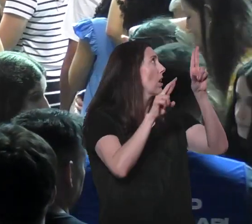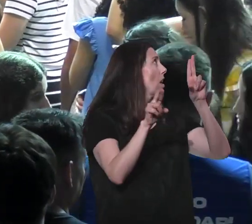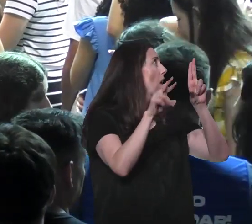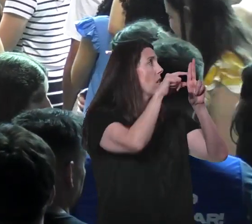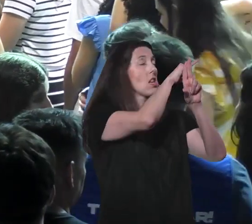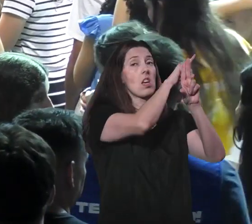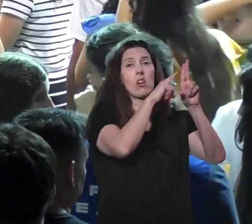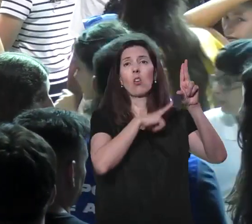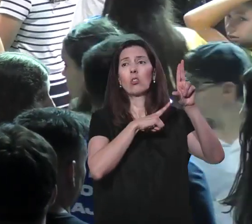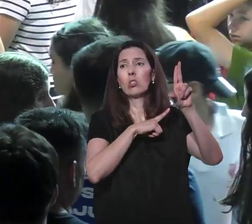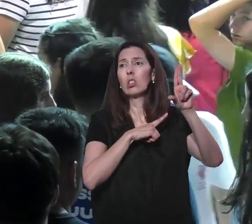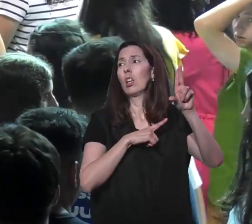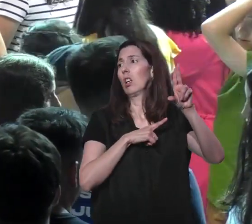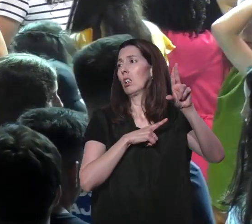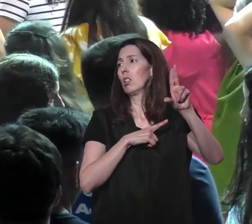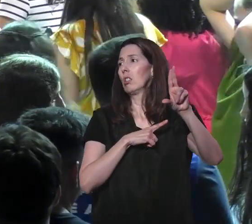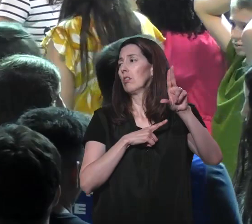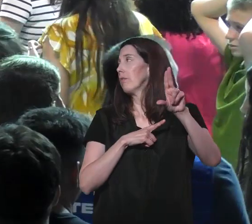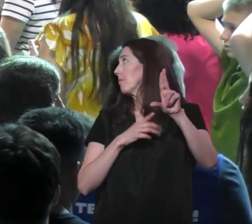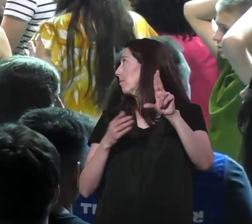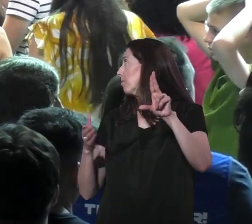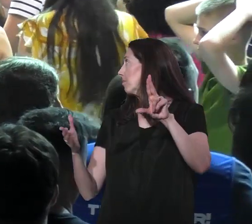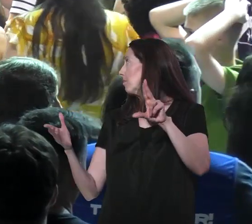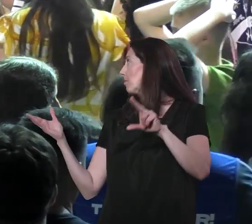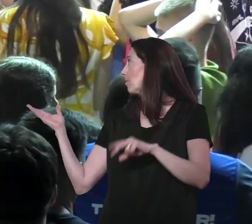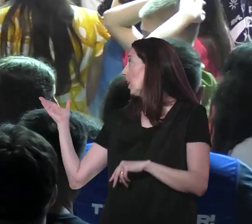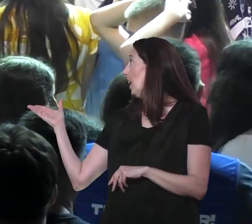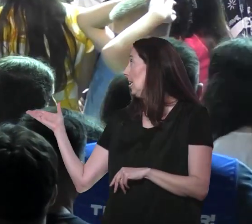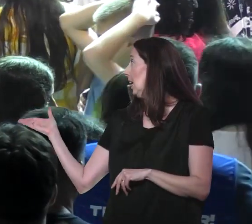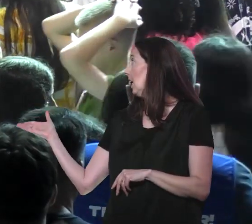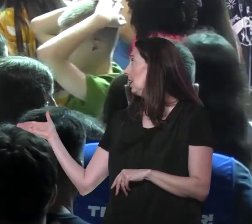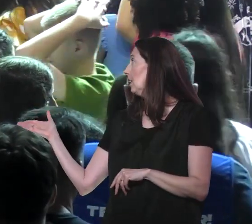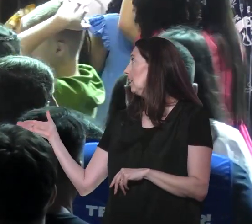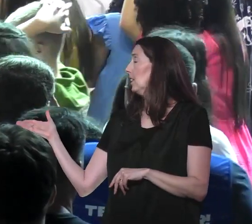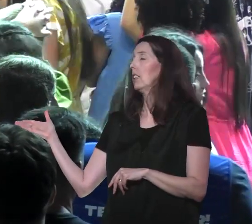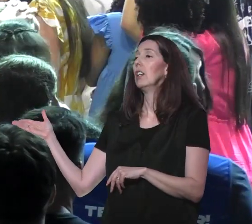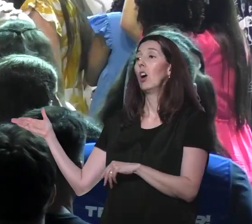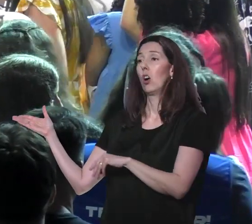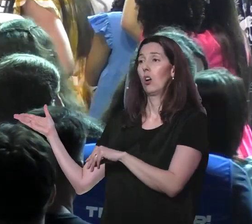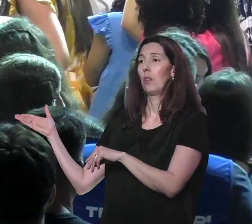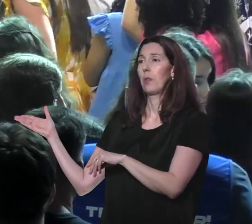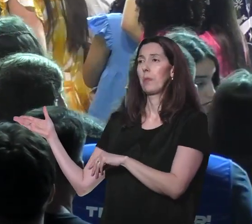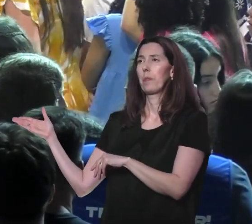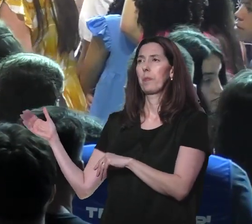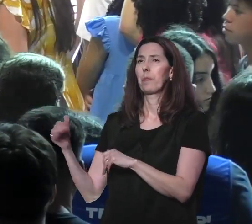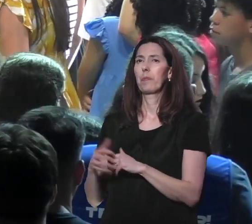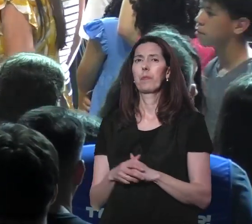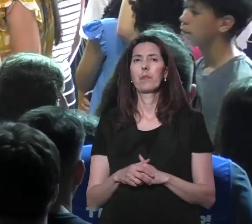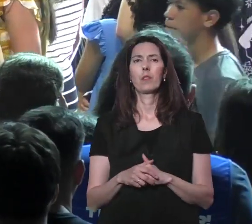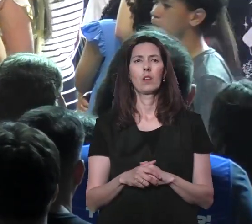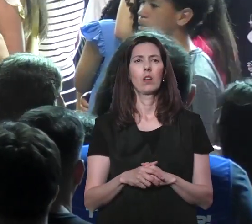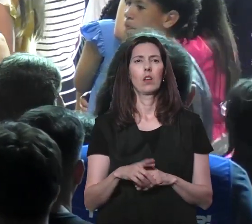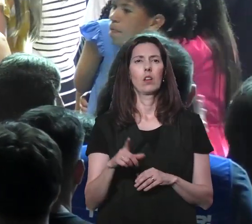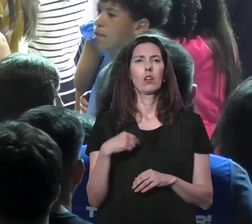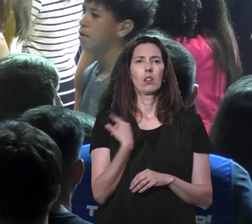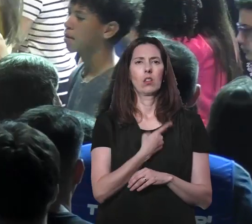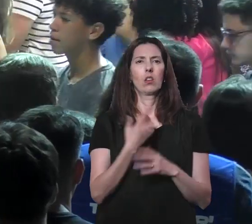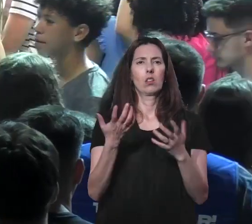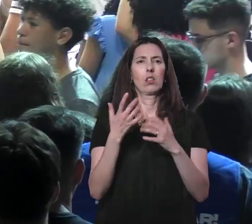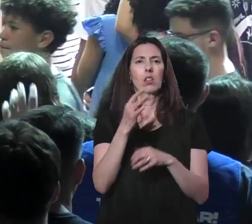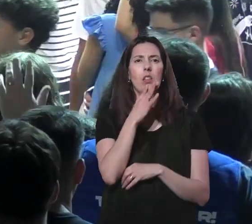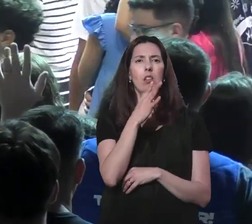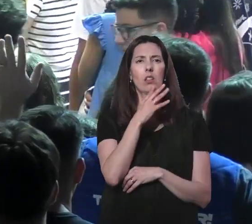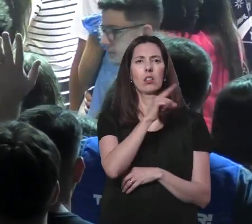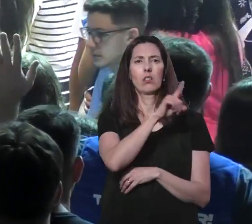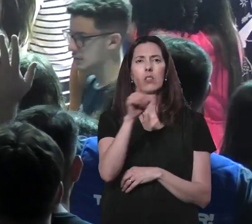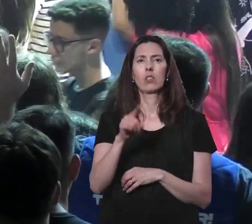atrás. Nós queremos te conhecer, você não é mais um na multidão. Amém? Você que já é de casa, estende a mão para cá,